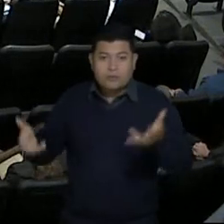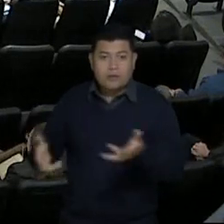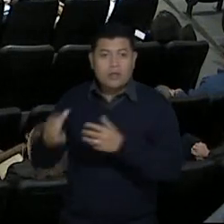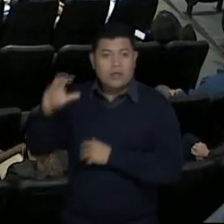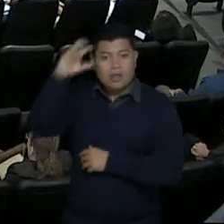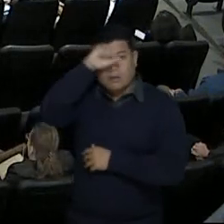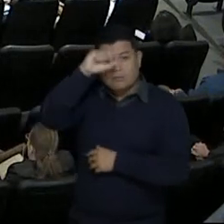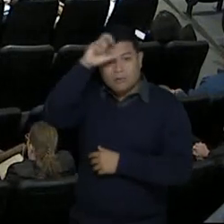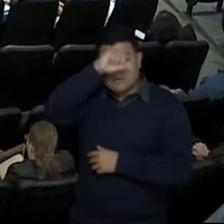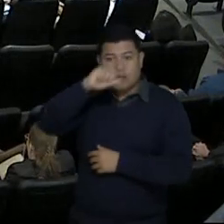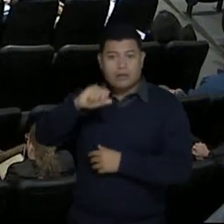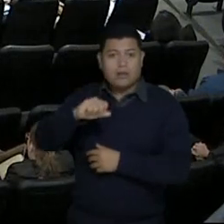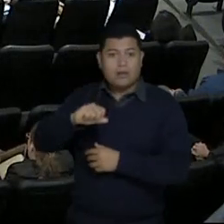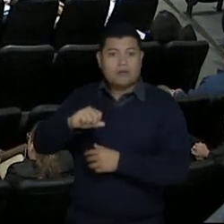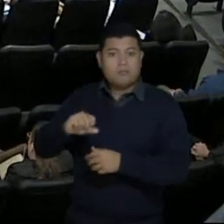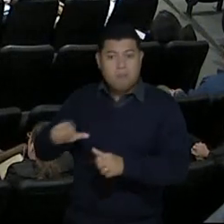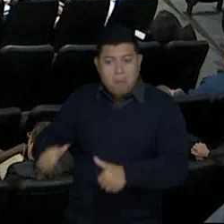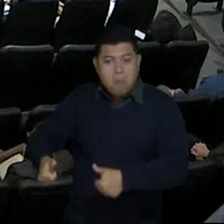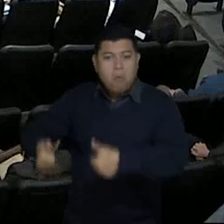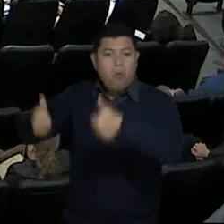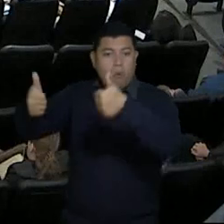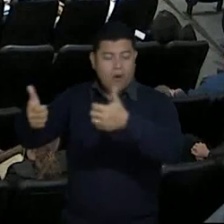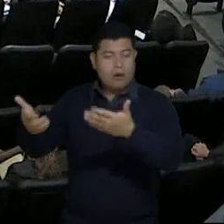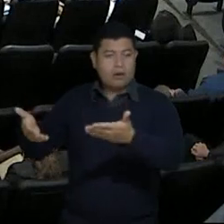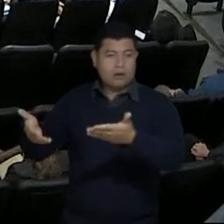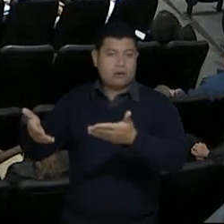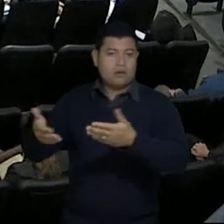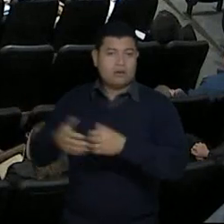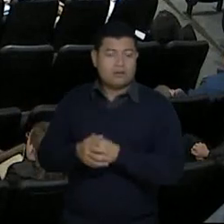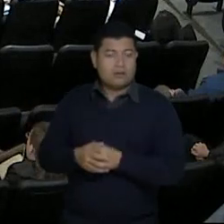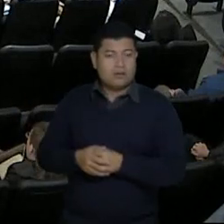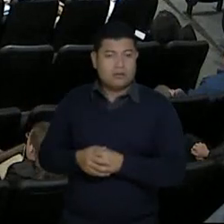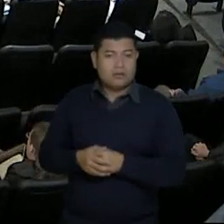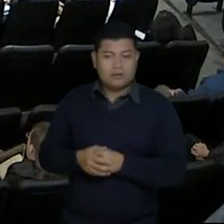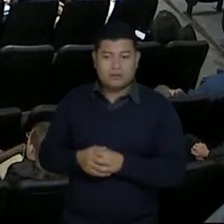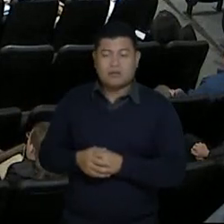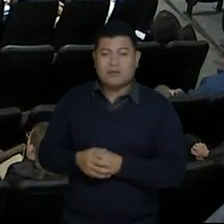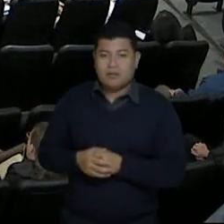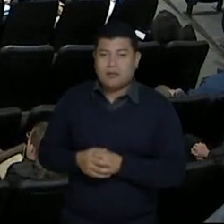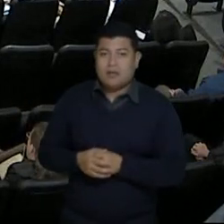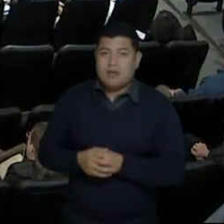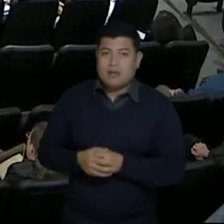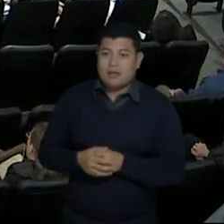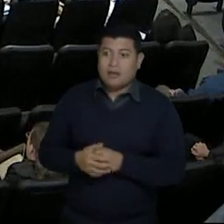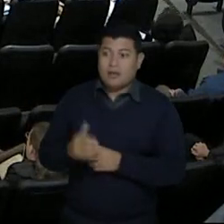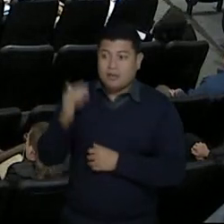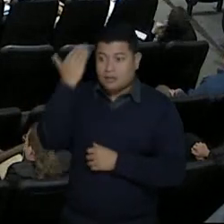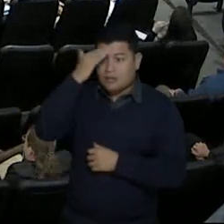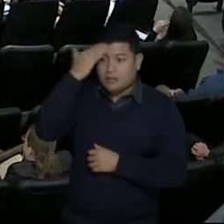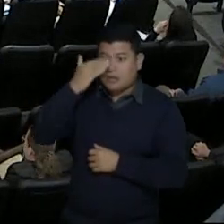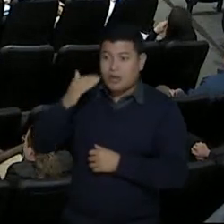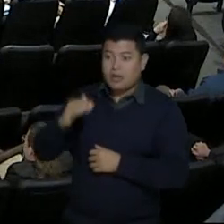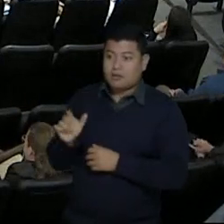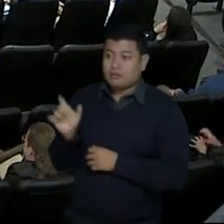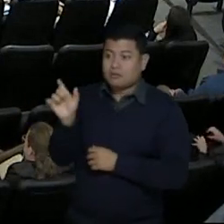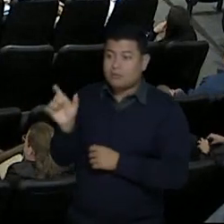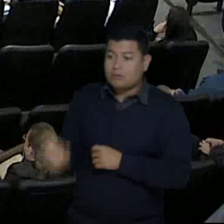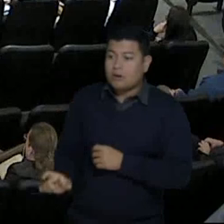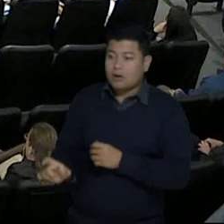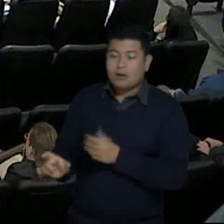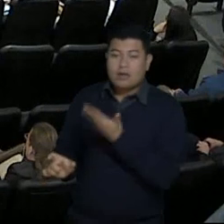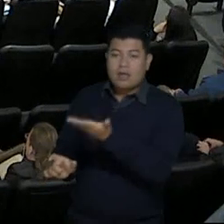significativa na qual se leva em consideração essa da pessoa